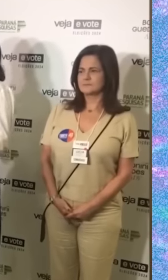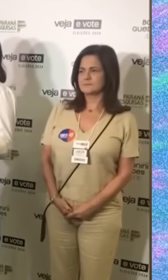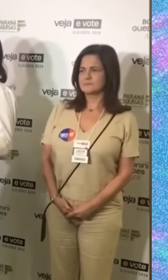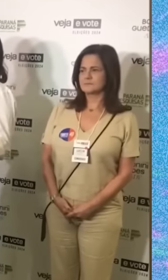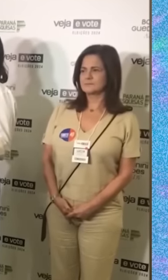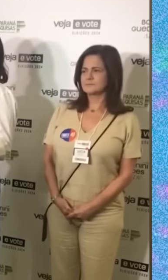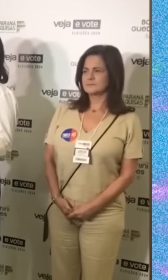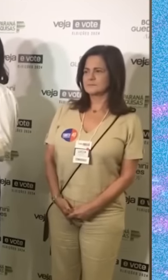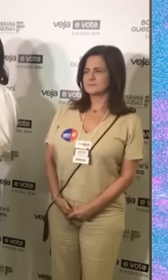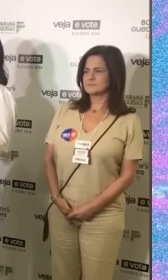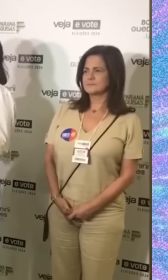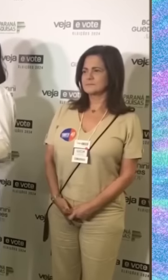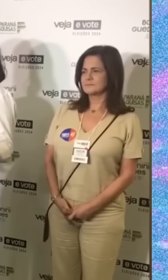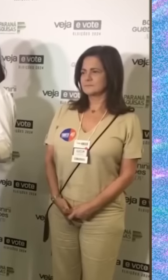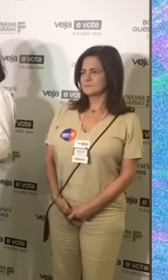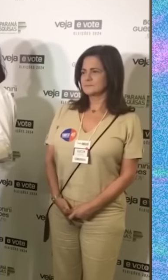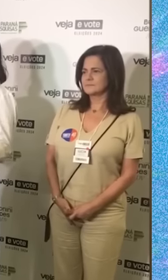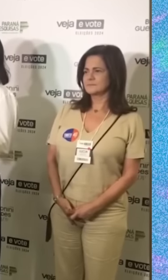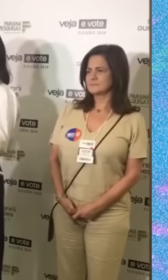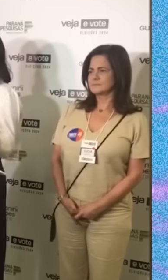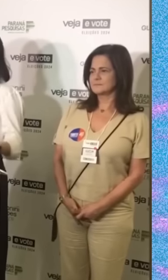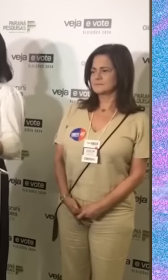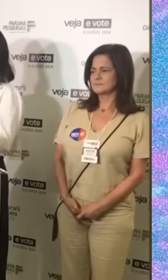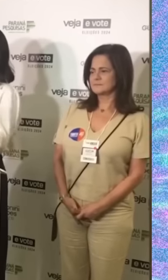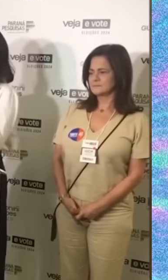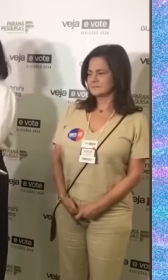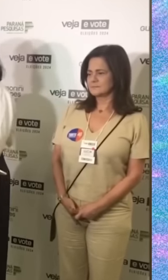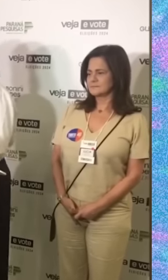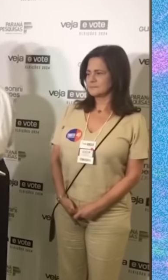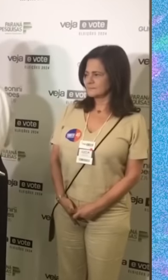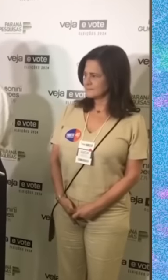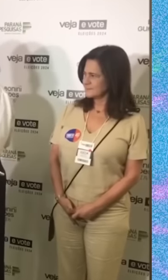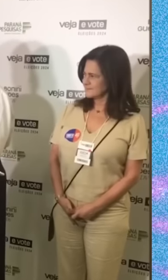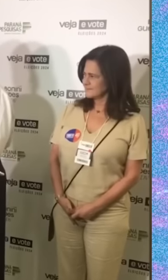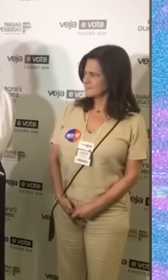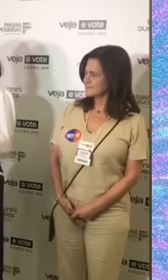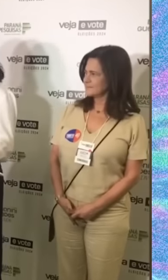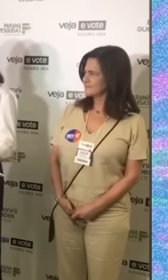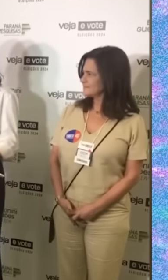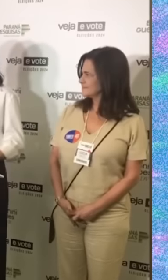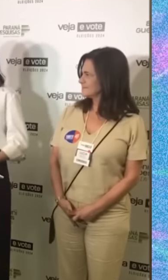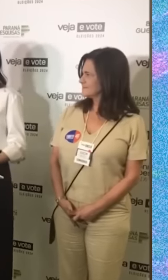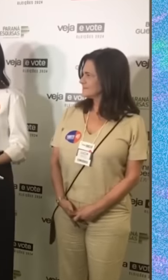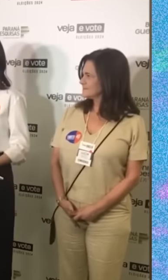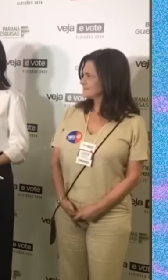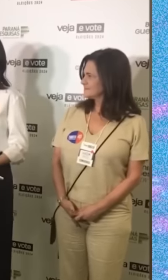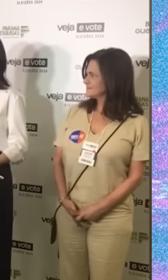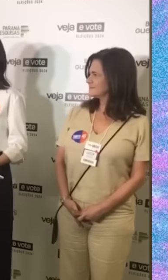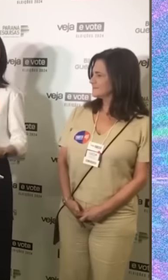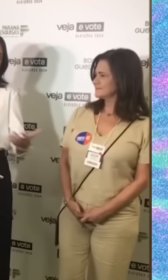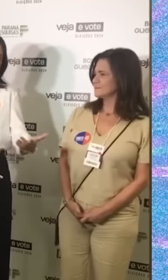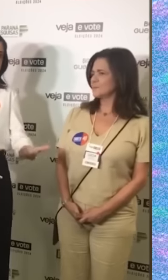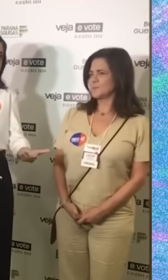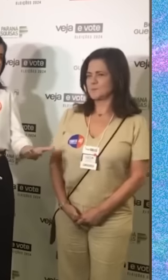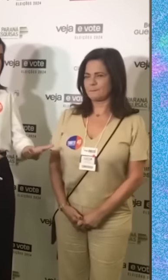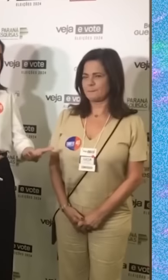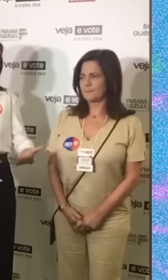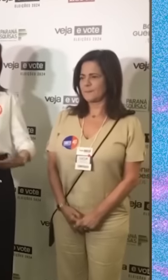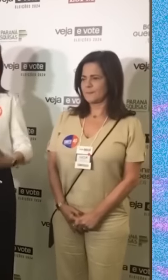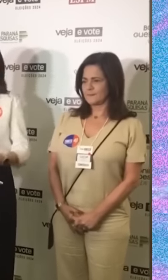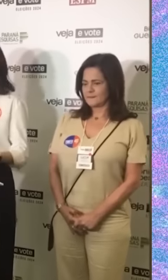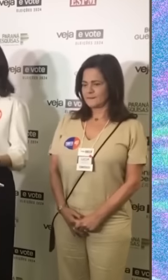Porque é democracia, gente. Isso aqui não é um vale-tudo. Não é uma luta de boxe, que inclusive teria regras se fosse, né? É, então, a gente